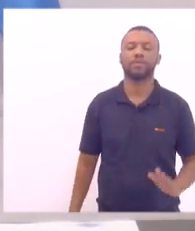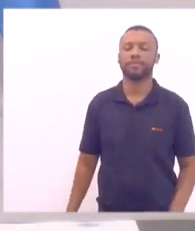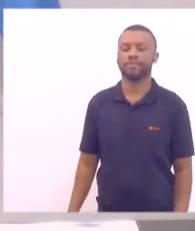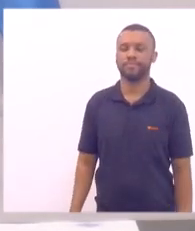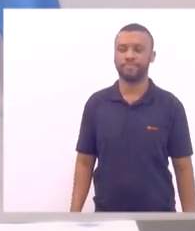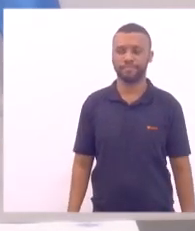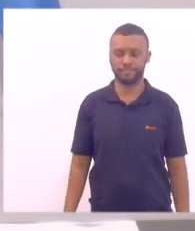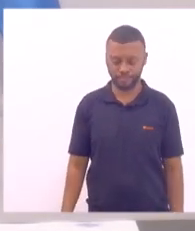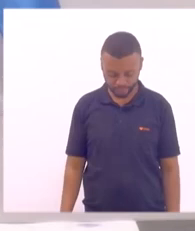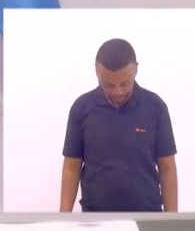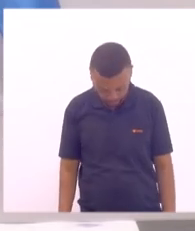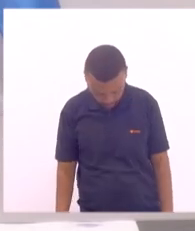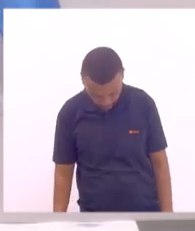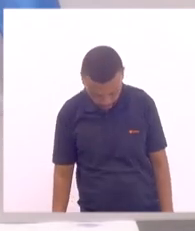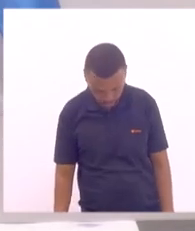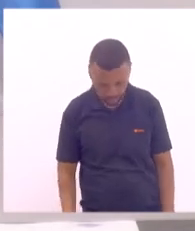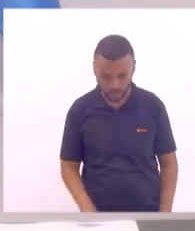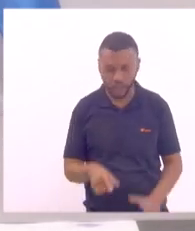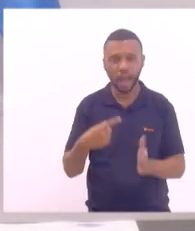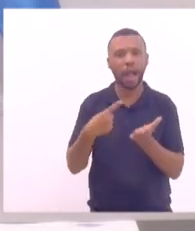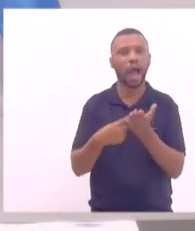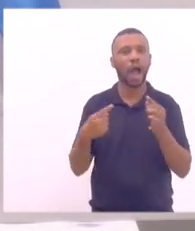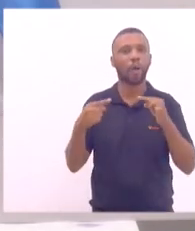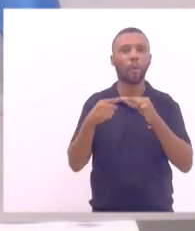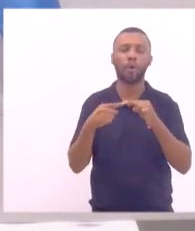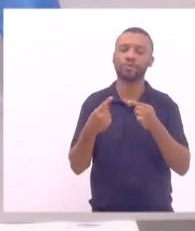Bem, não tem acordo, o autor não está aqui.